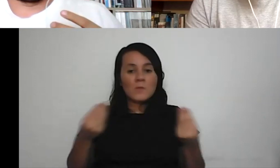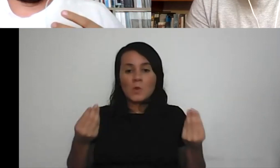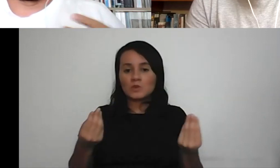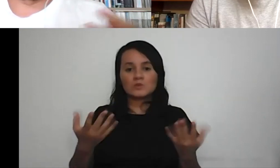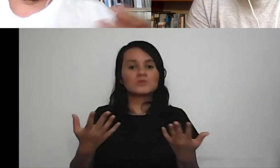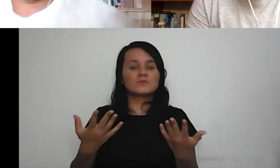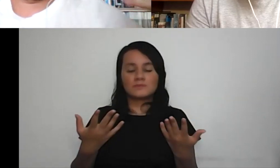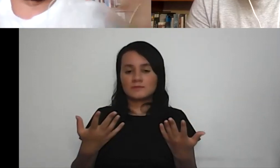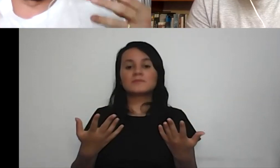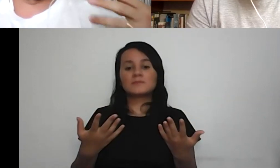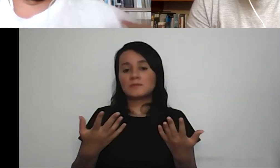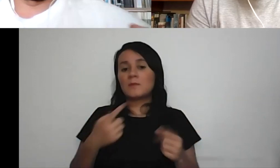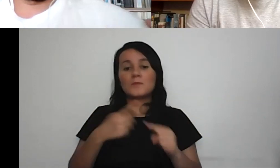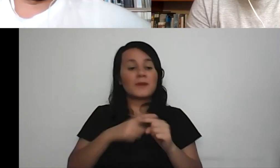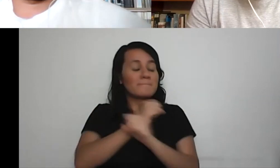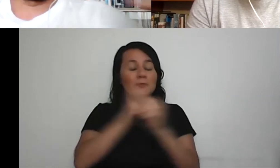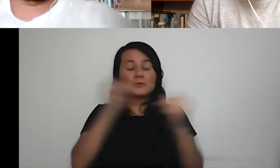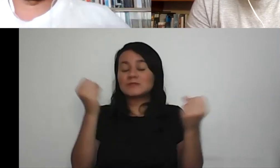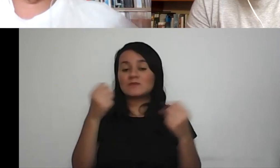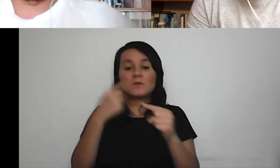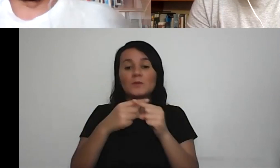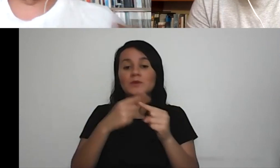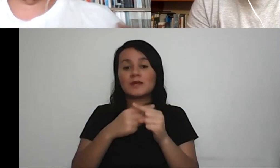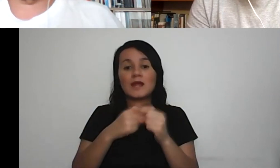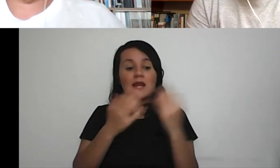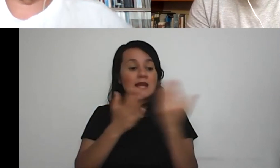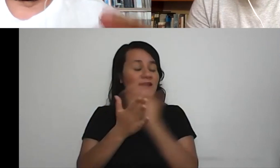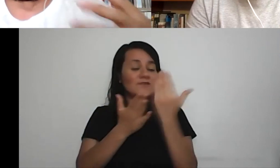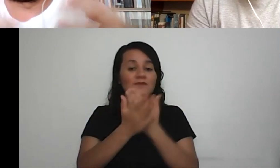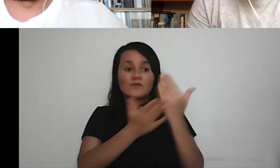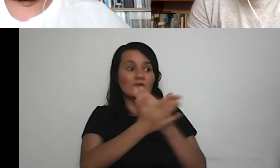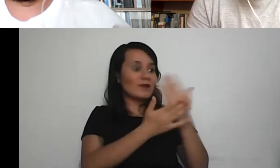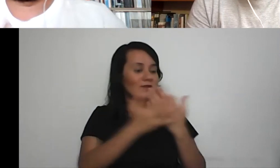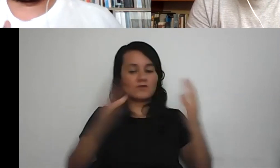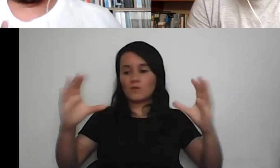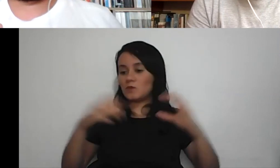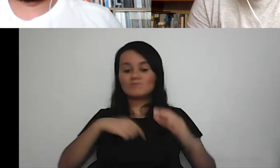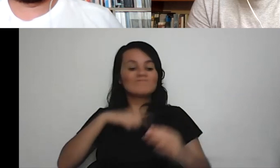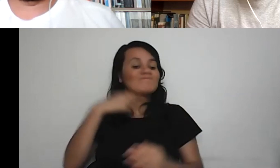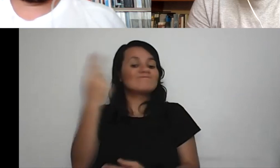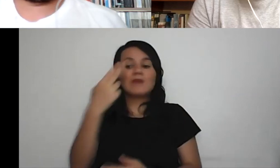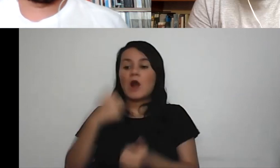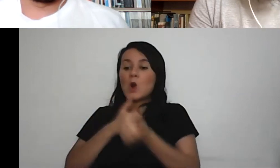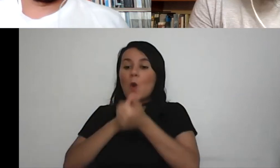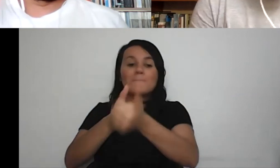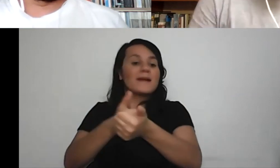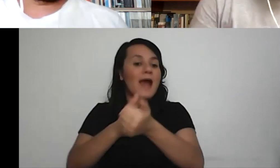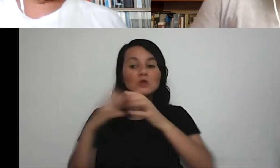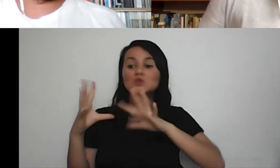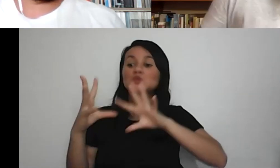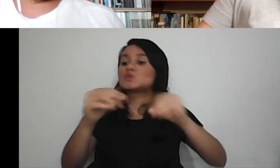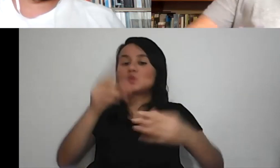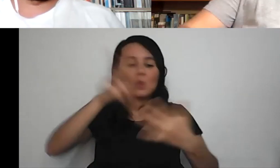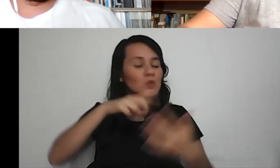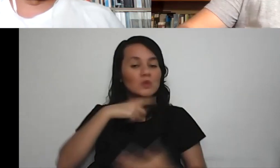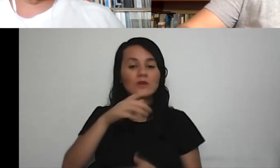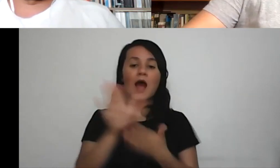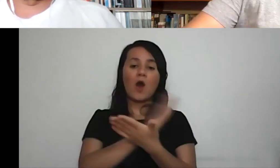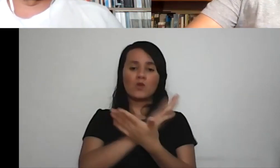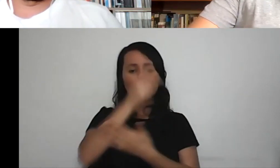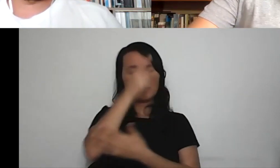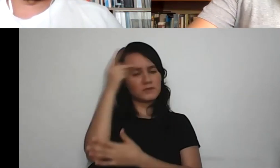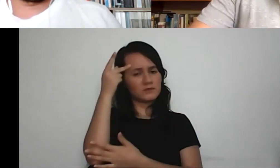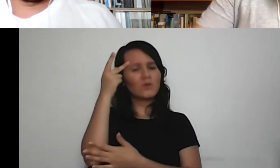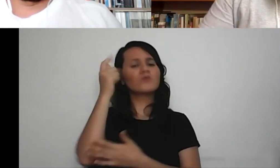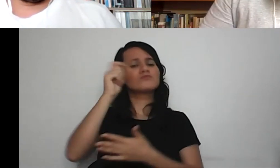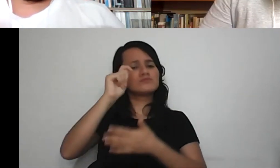imagem, né? Porque é impossível. Era uma quantidade de livros que você fala assim, não, eu não consigo acompanhar esse movimento. Alguns críticos até escreveram também